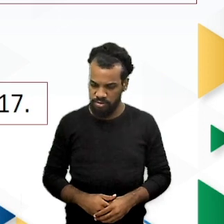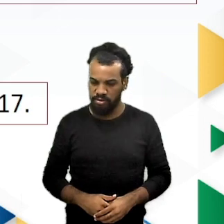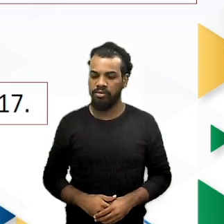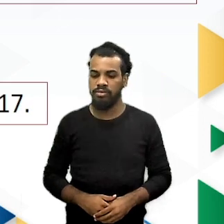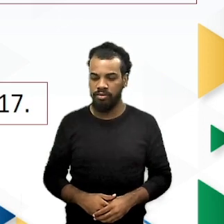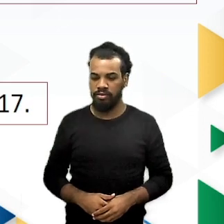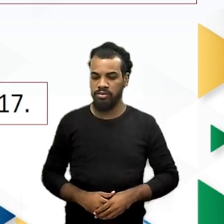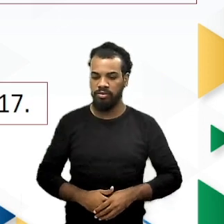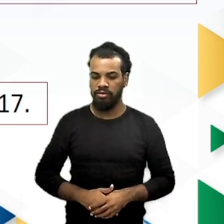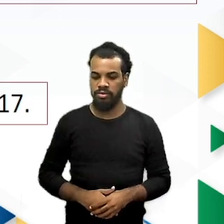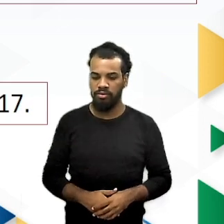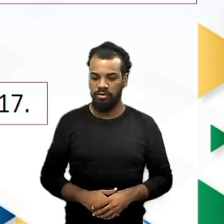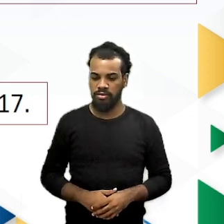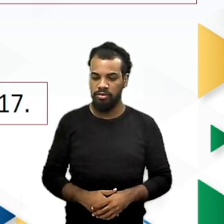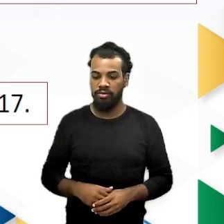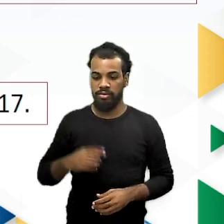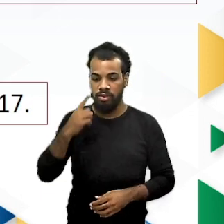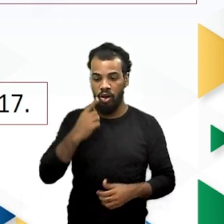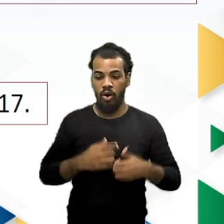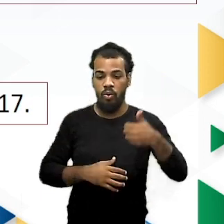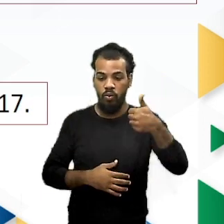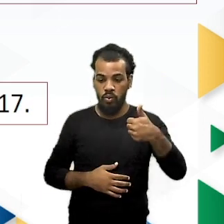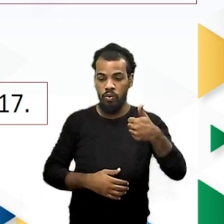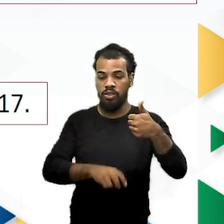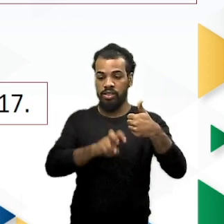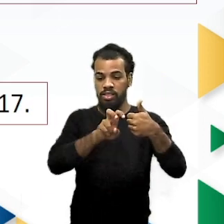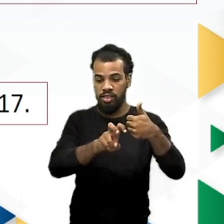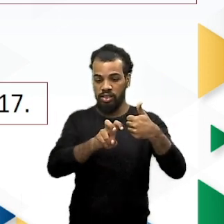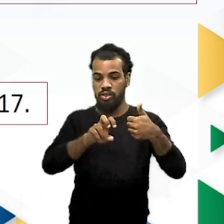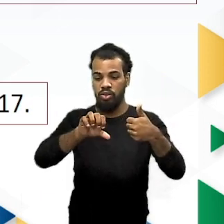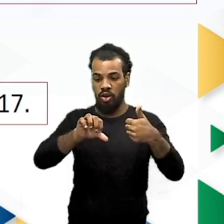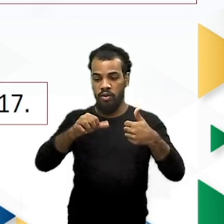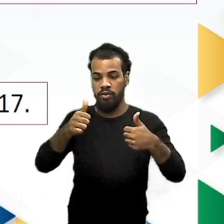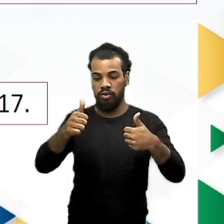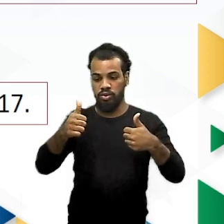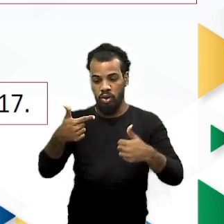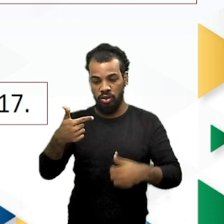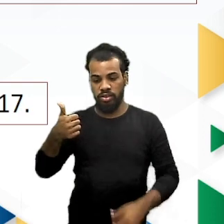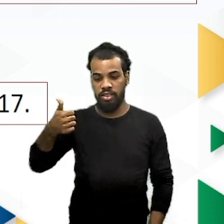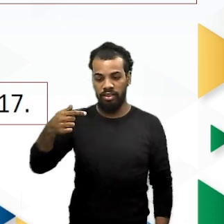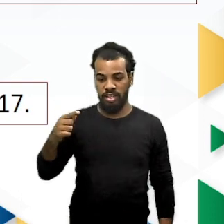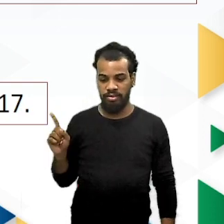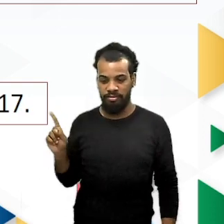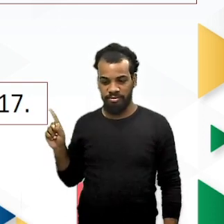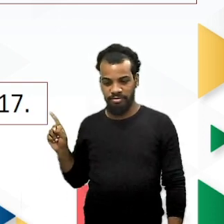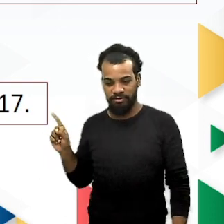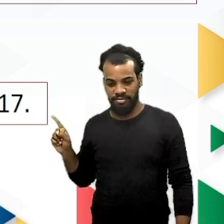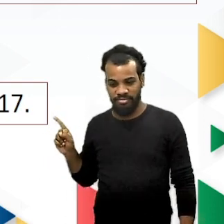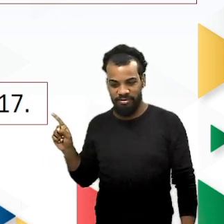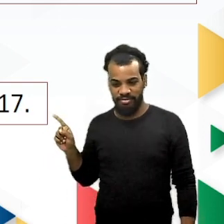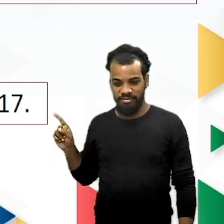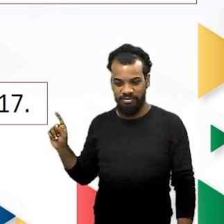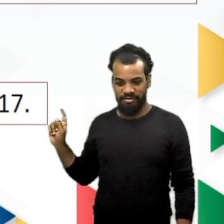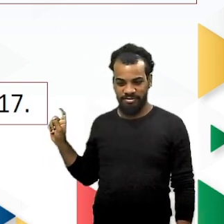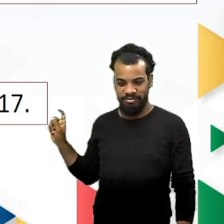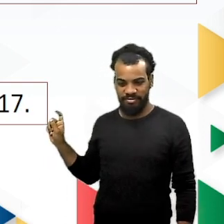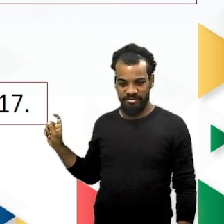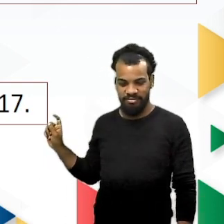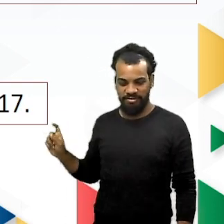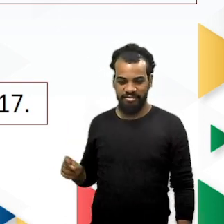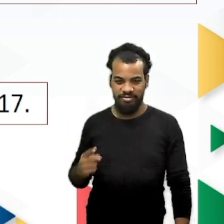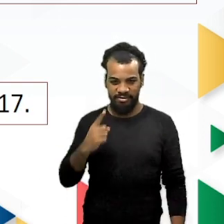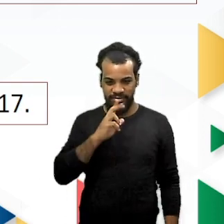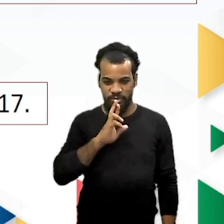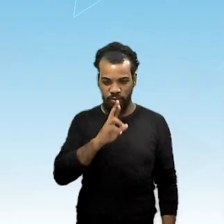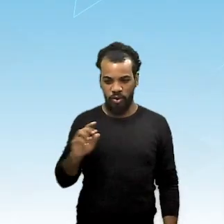do A1, 1, 5, 9, 12, 17. E, claro, se você quiser saber os demais, é só adicionar 4. Viu